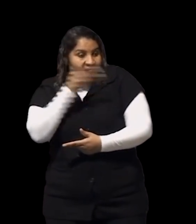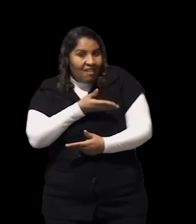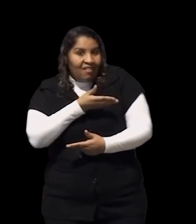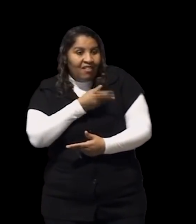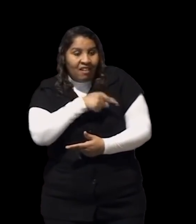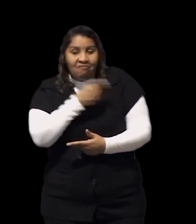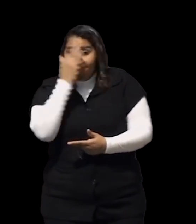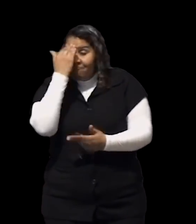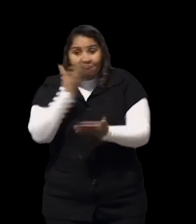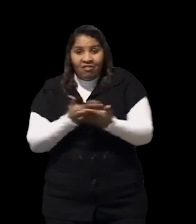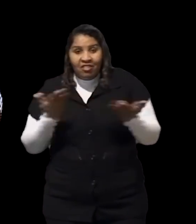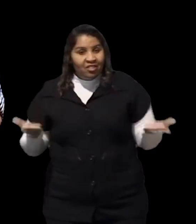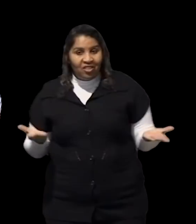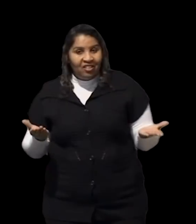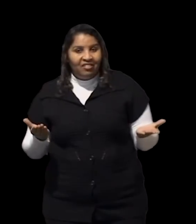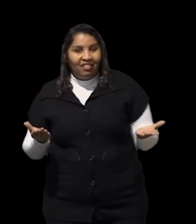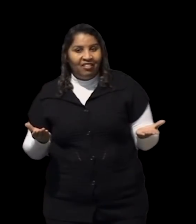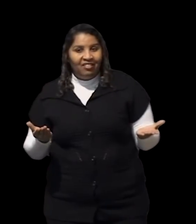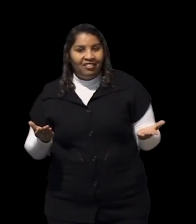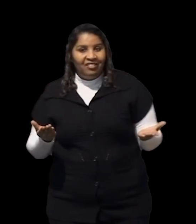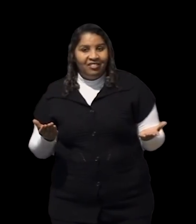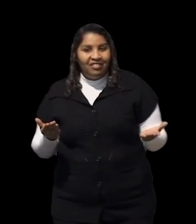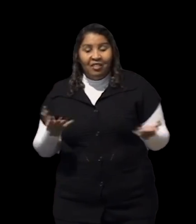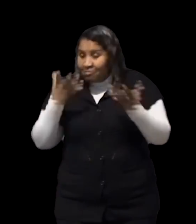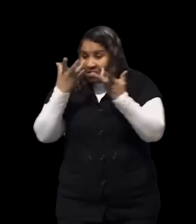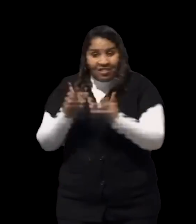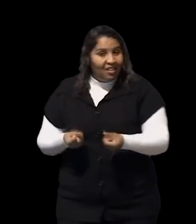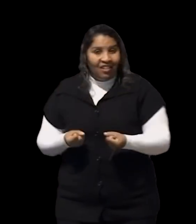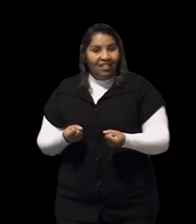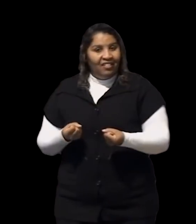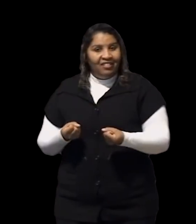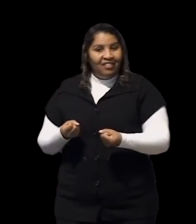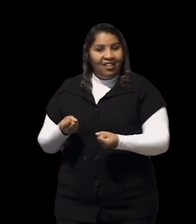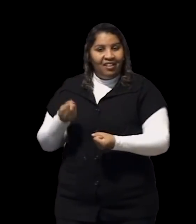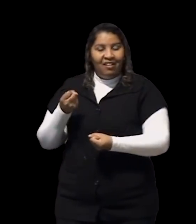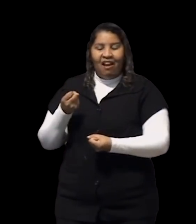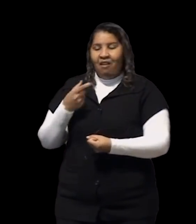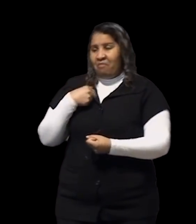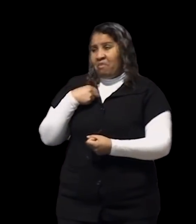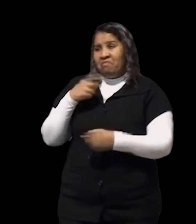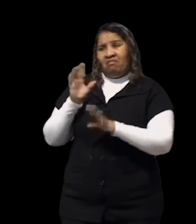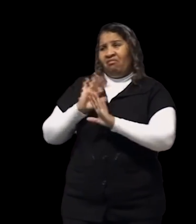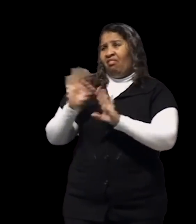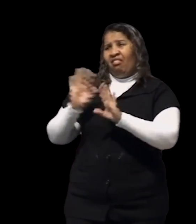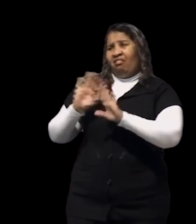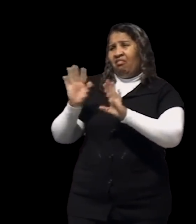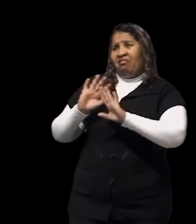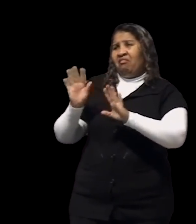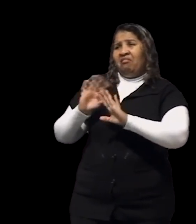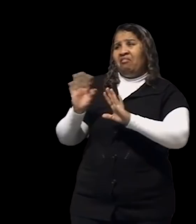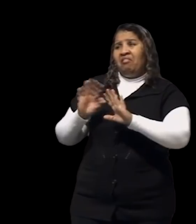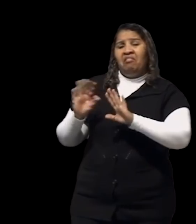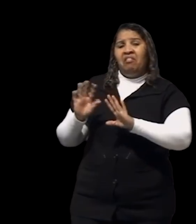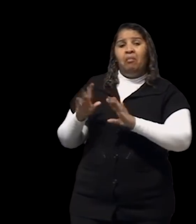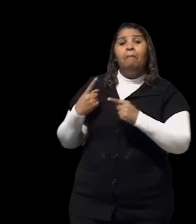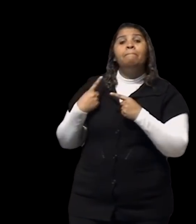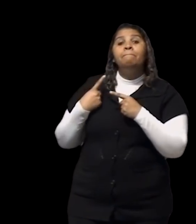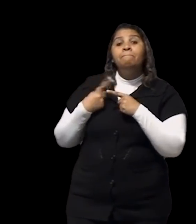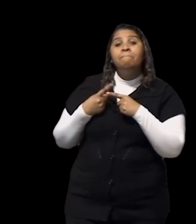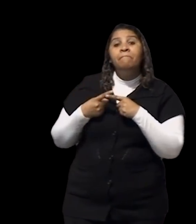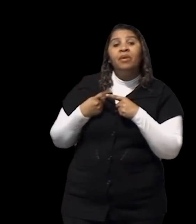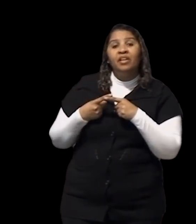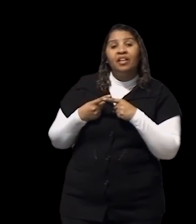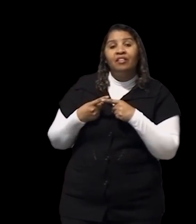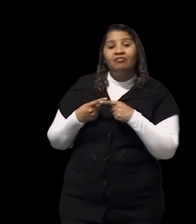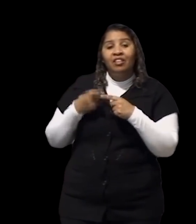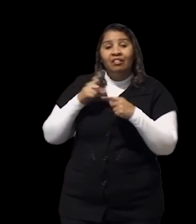é para mim é muita areia para o meu caminhão eu não sirvo para isso porque porque aí tem que tá aí dentro da achatada